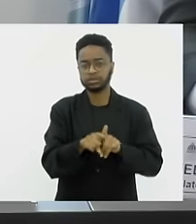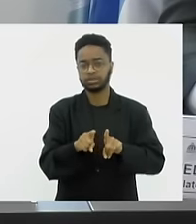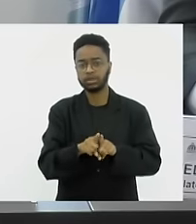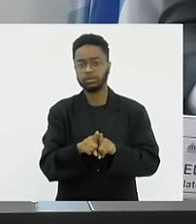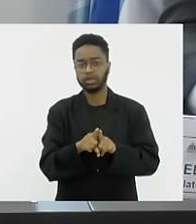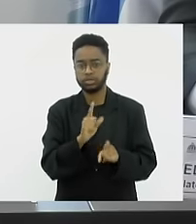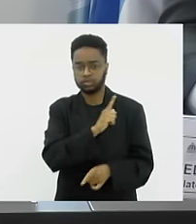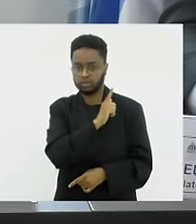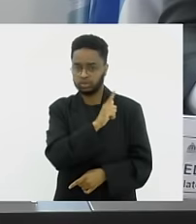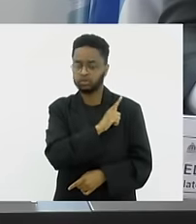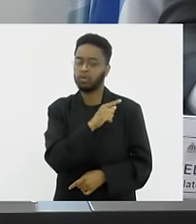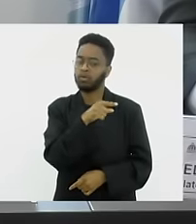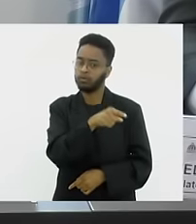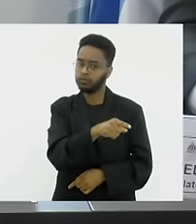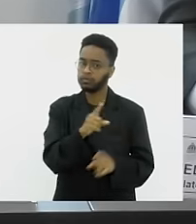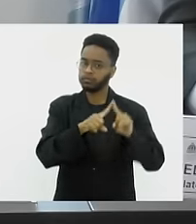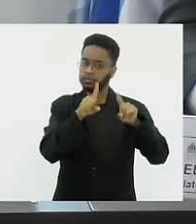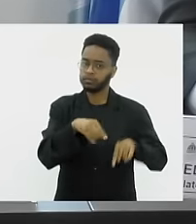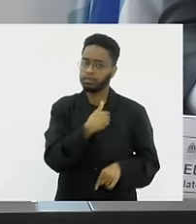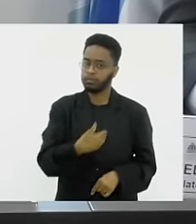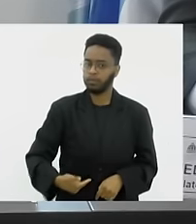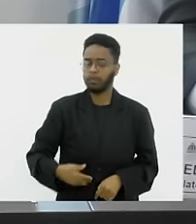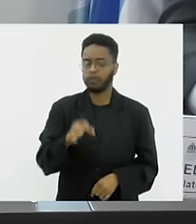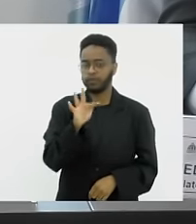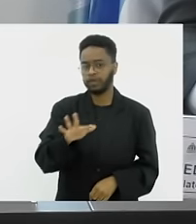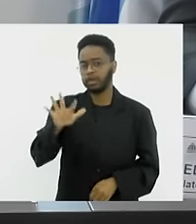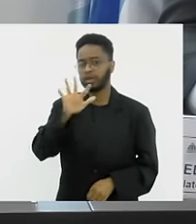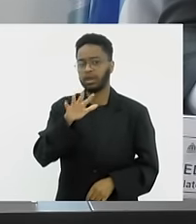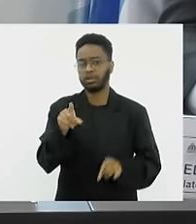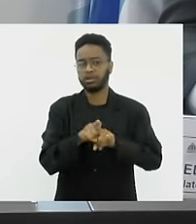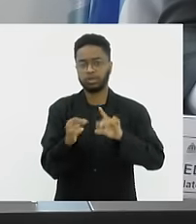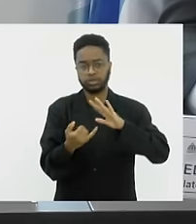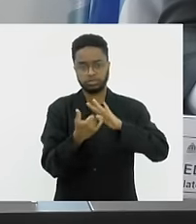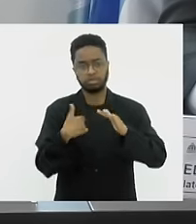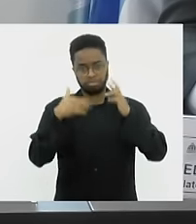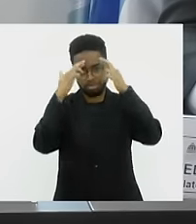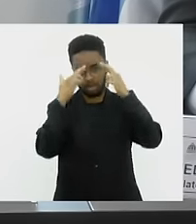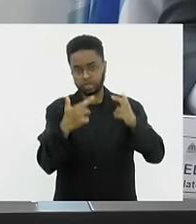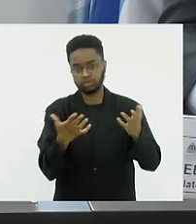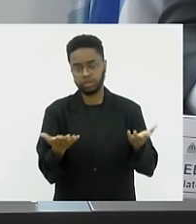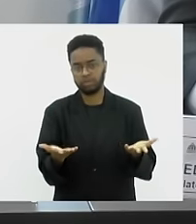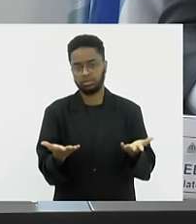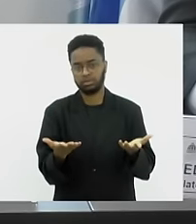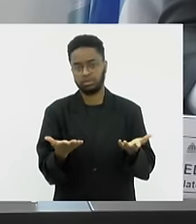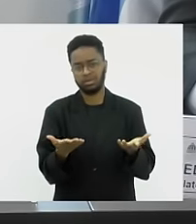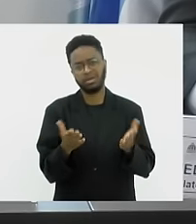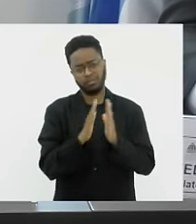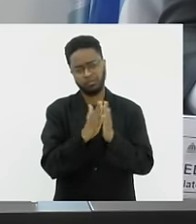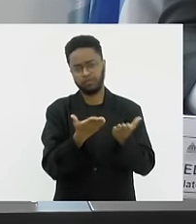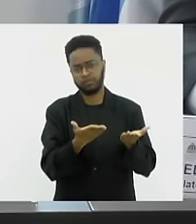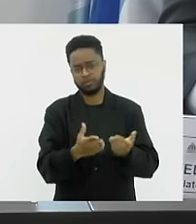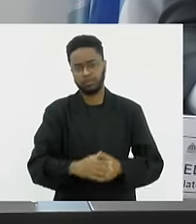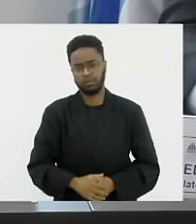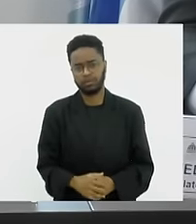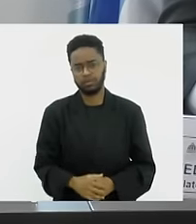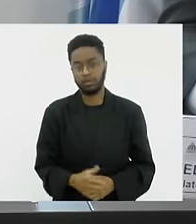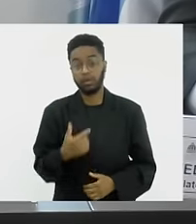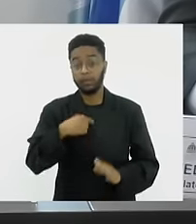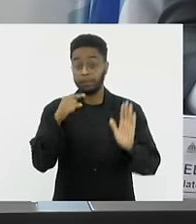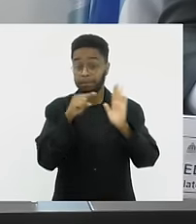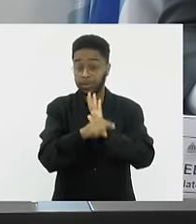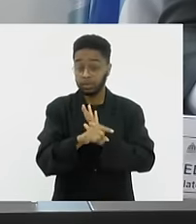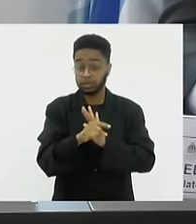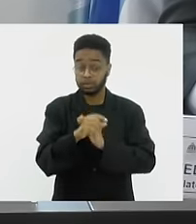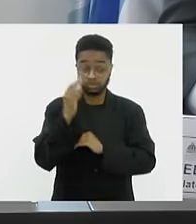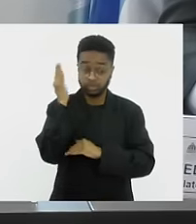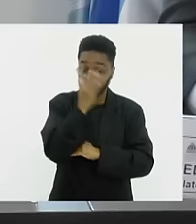é um gestor. O senhor é um servidor público federal consagrado numa instituição que eu tenho o máximo respeito. Então não vamos entrar nessa seara. O que eu estou perguntando objetivamente